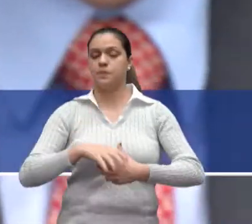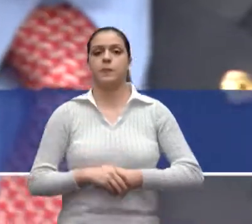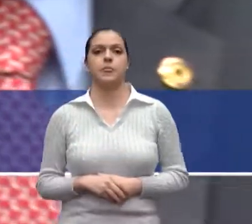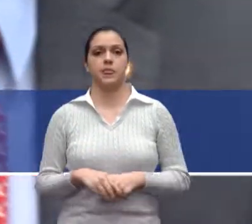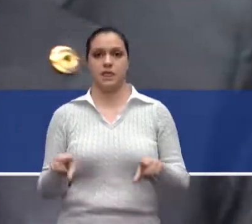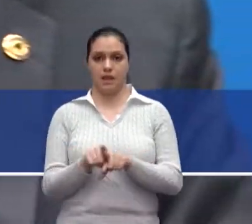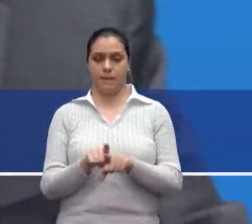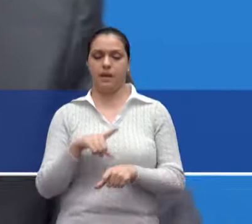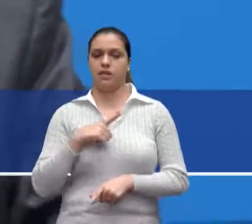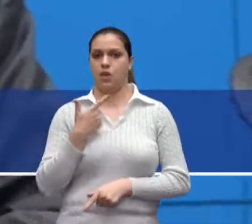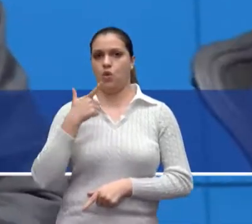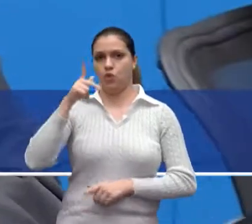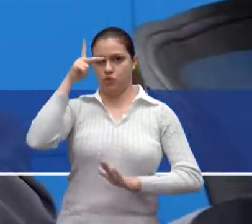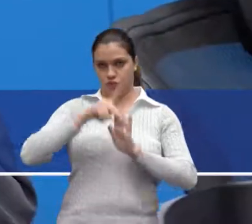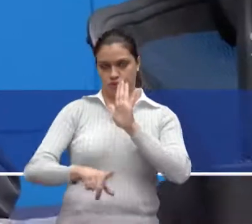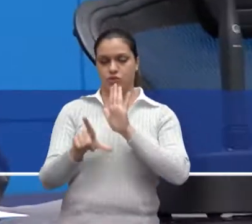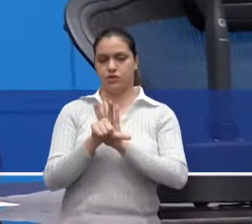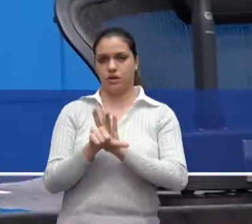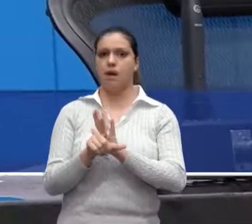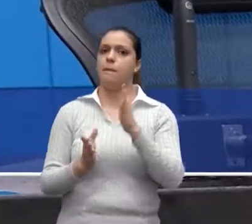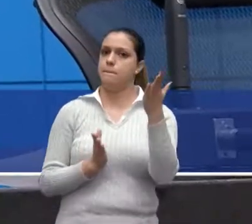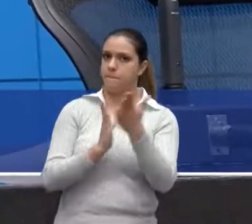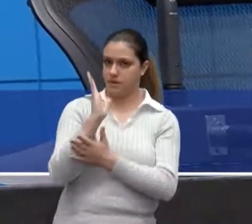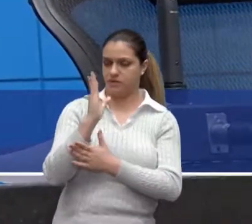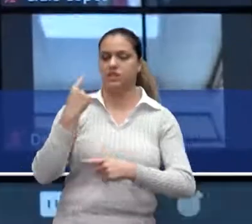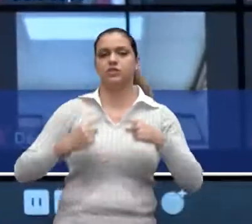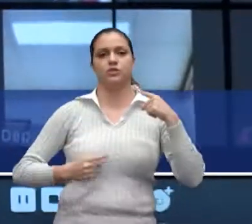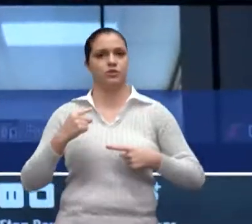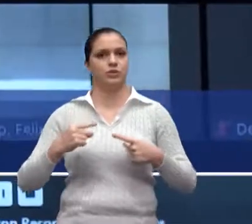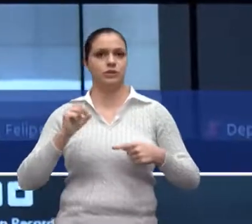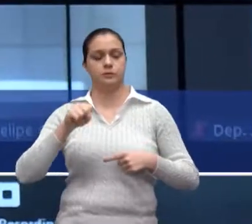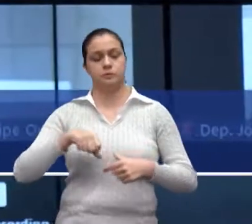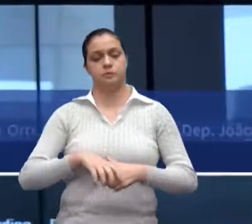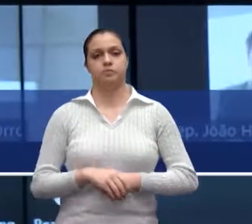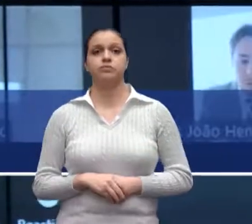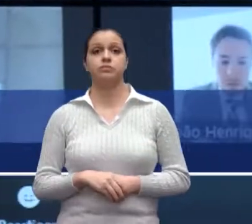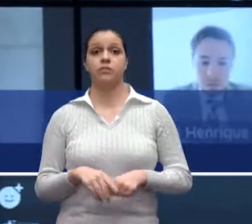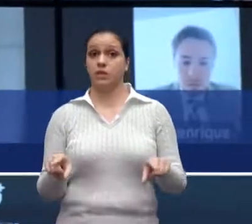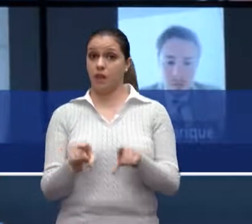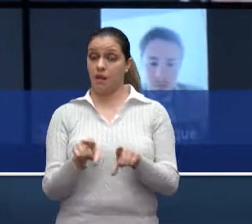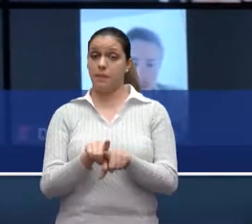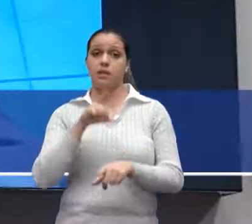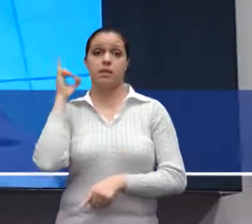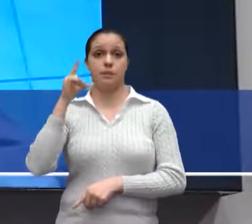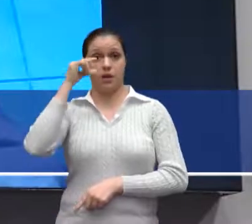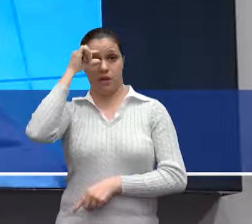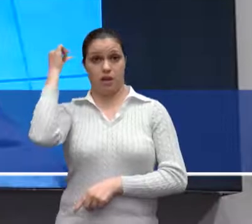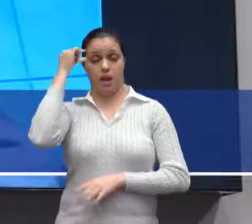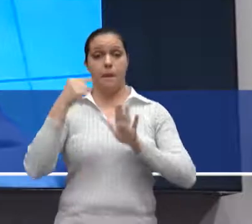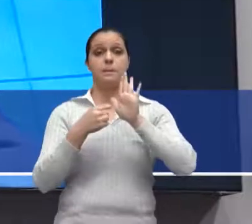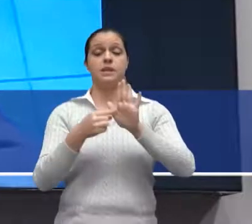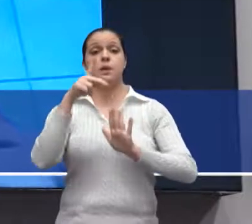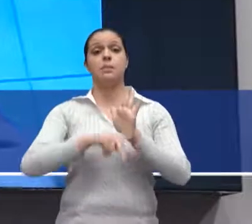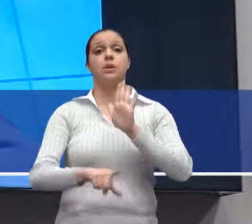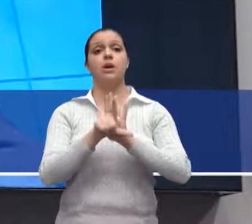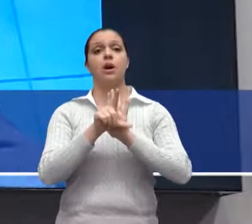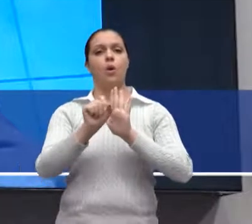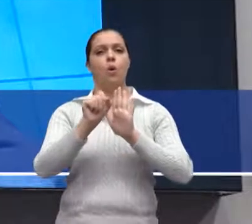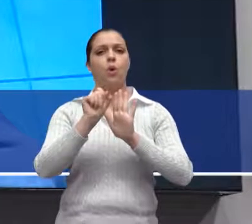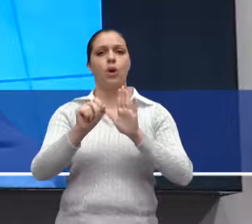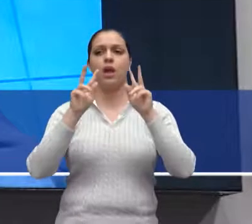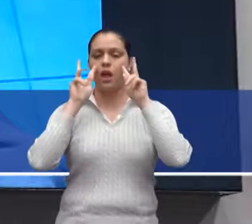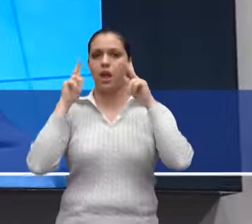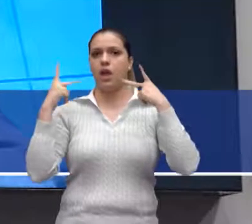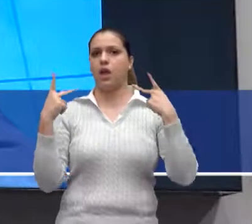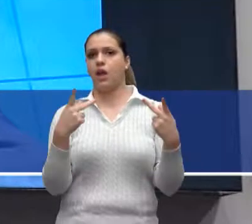foram aprovados em primeira discussão e votação. Também nessa sessão, o deputado Herculano Borges apresentou o projeto